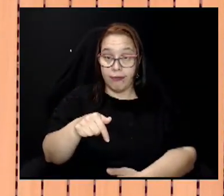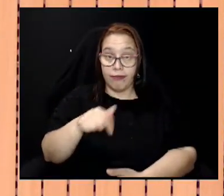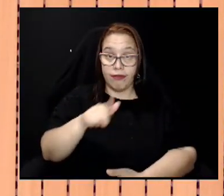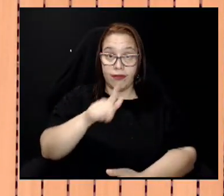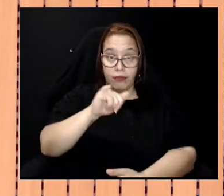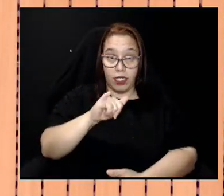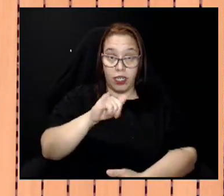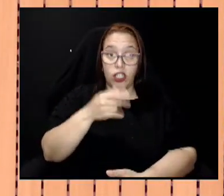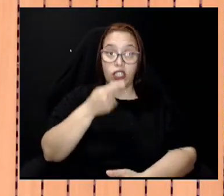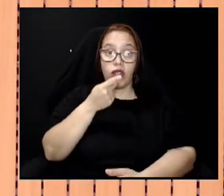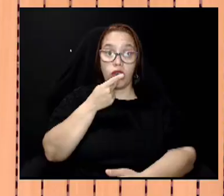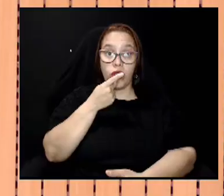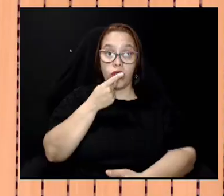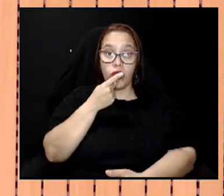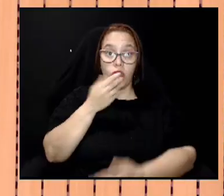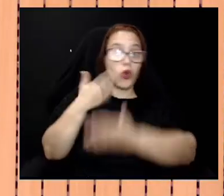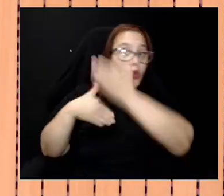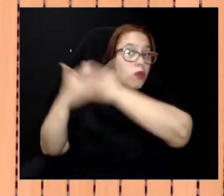no passado,